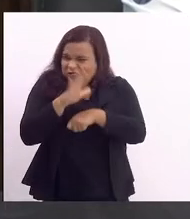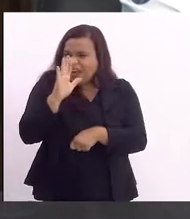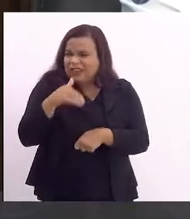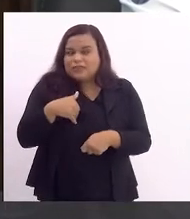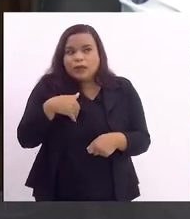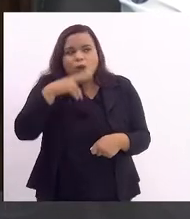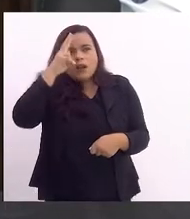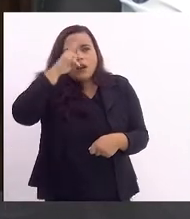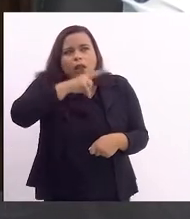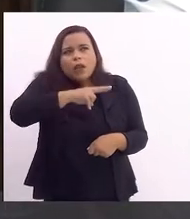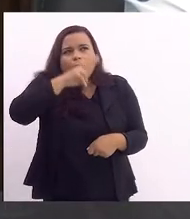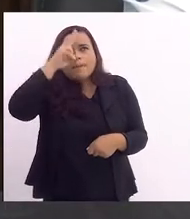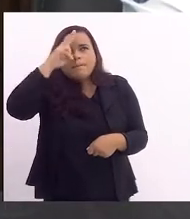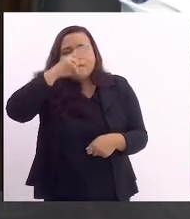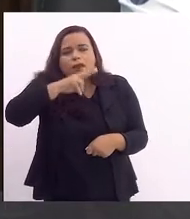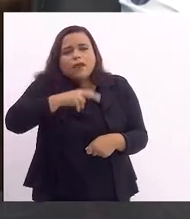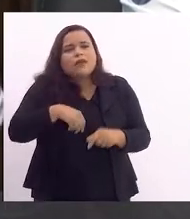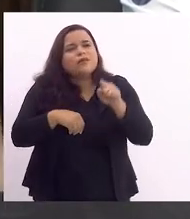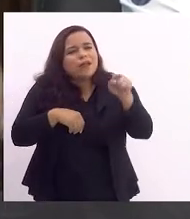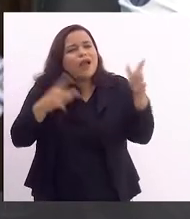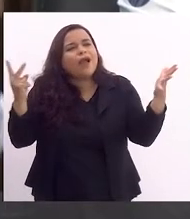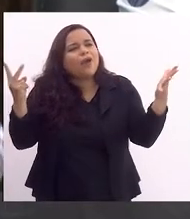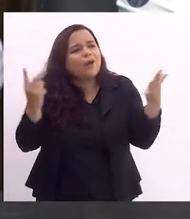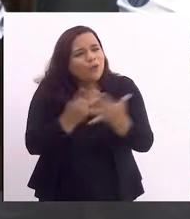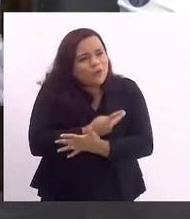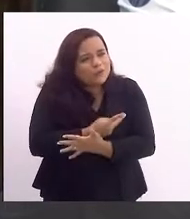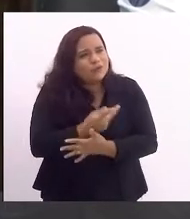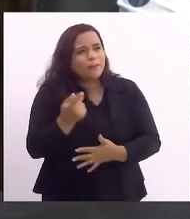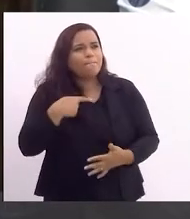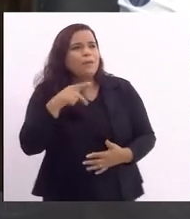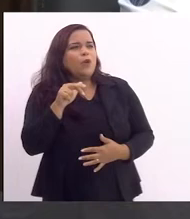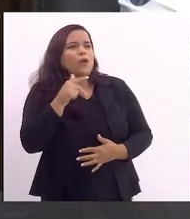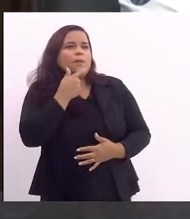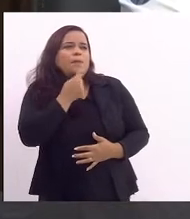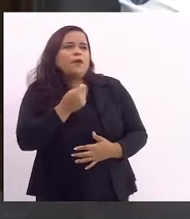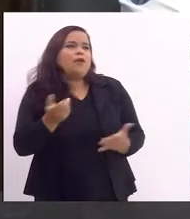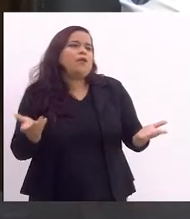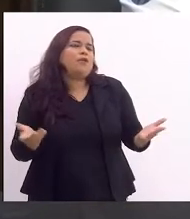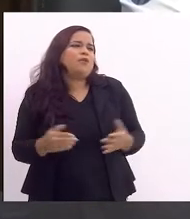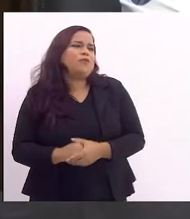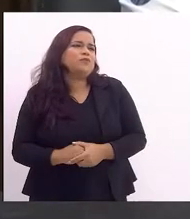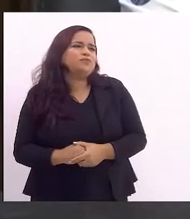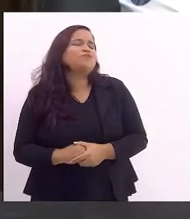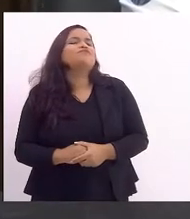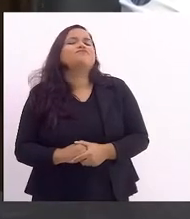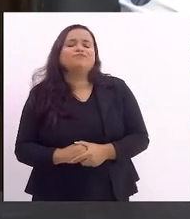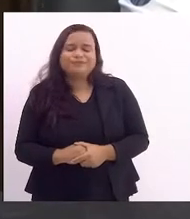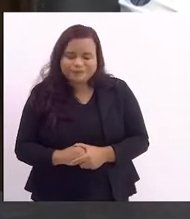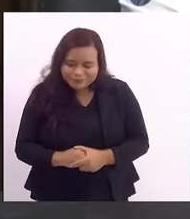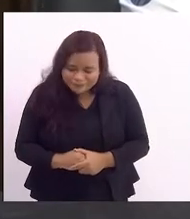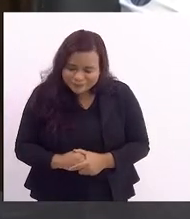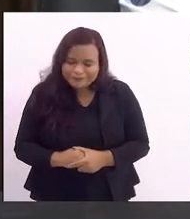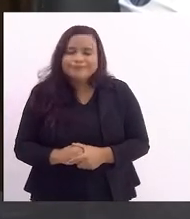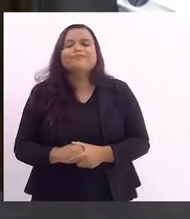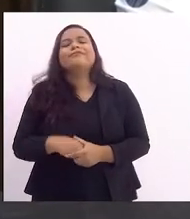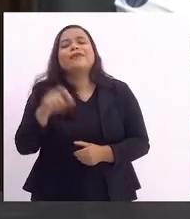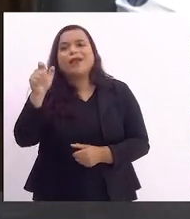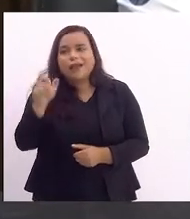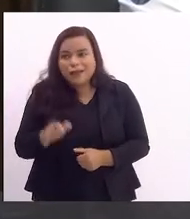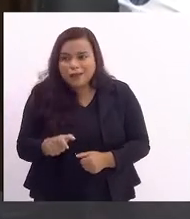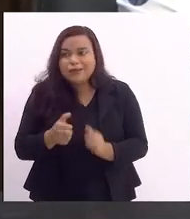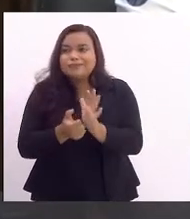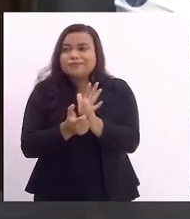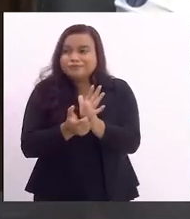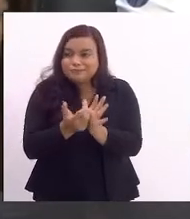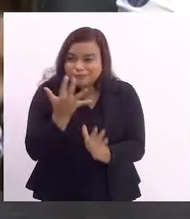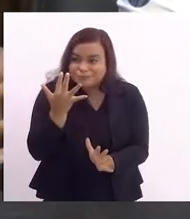lembrei que, sim, isso aconteceu exatamente com o meu irmão. Foi assim que, muitas vezes, ele foi parado, ele foi